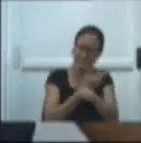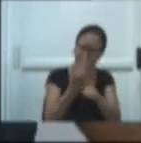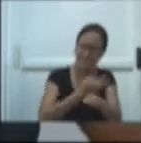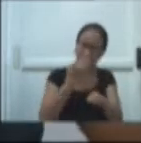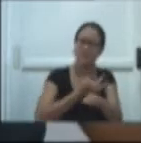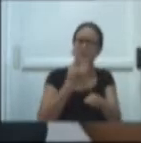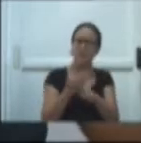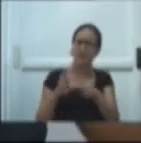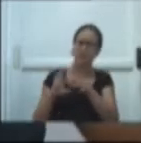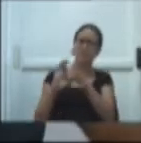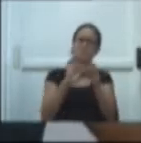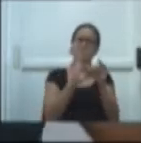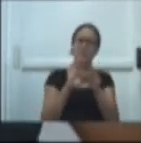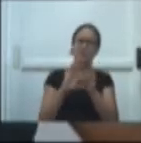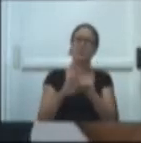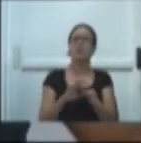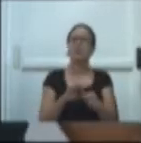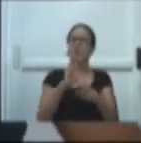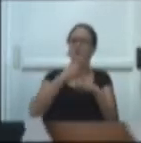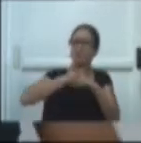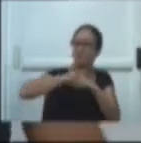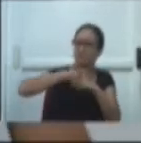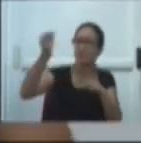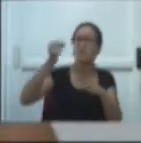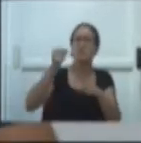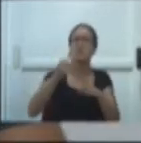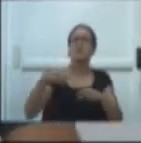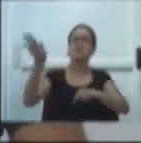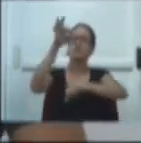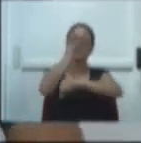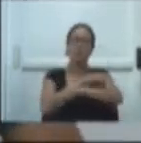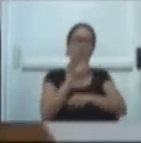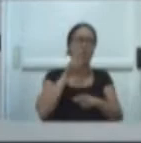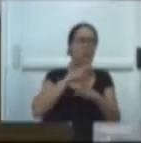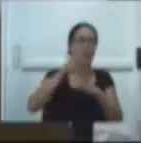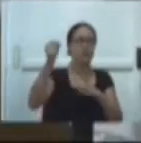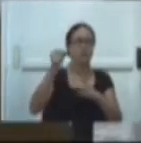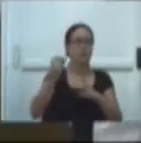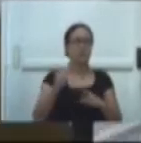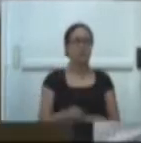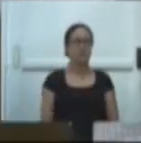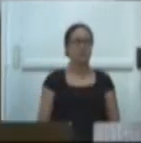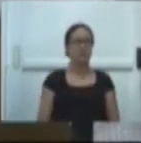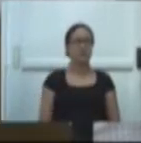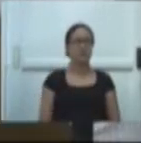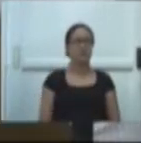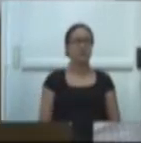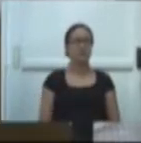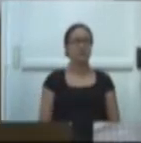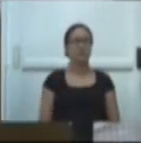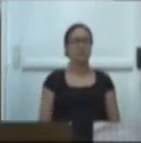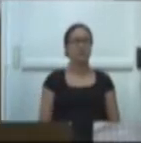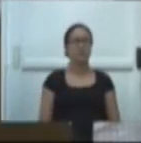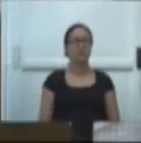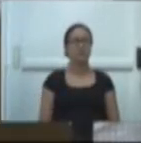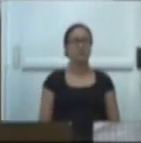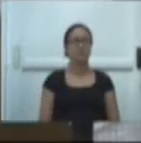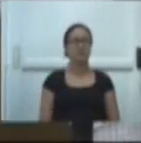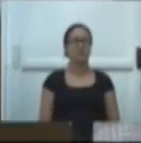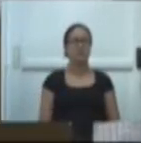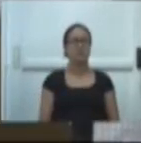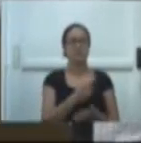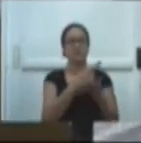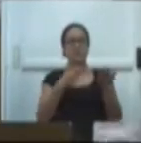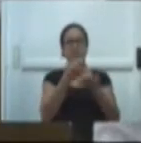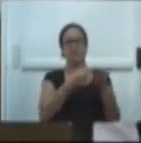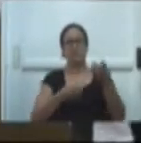arregaçar as mangas para vencer esse mosquito, tá bom? Eu encerro aqui, muito obrigado. O requerimento continua em